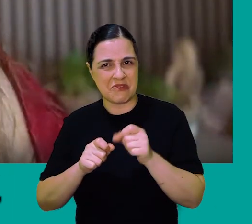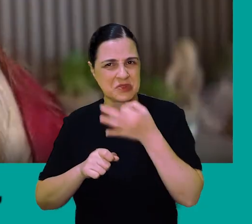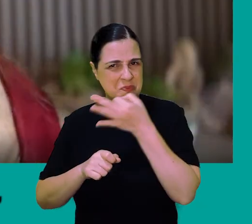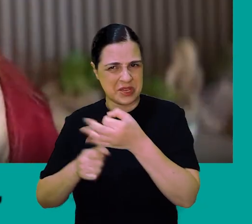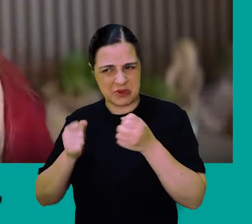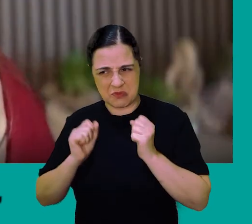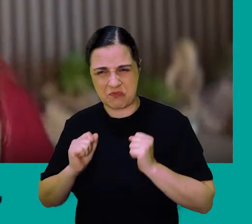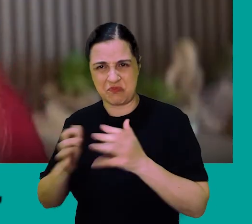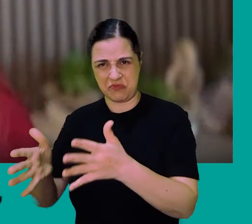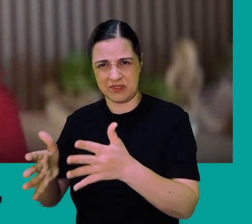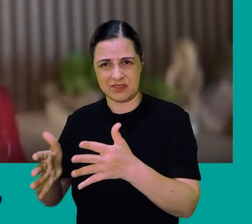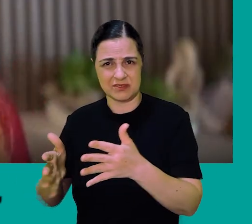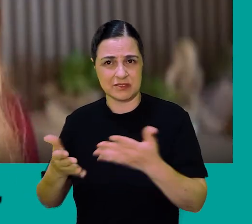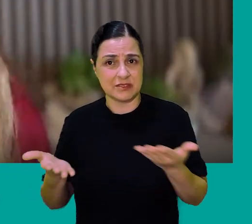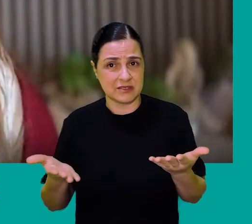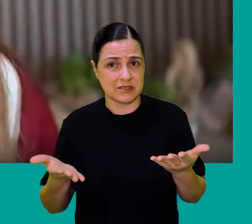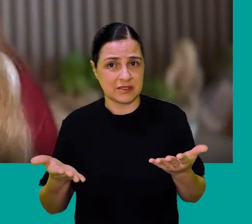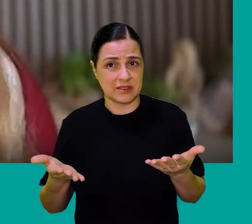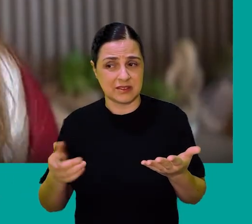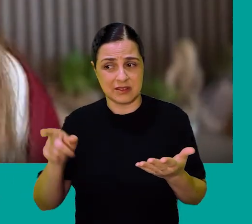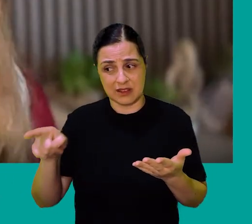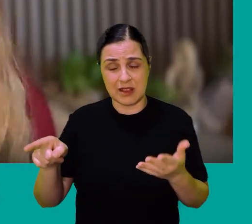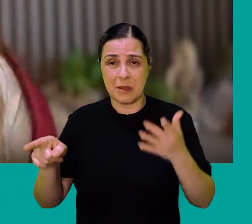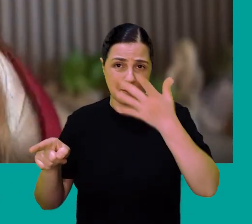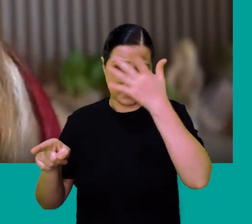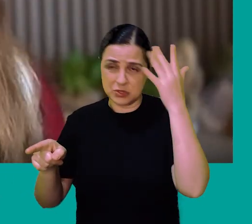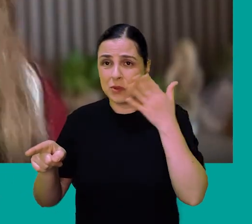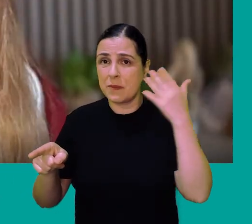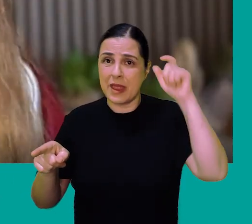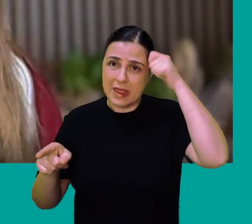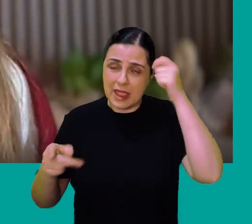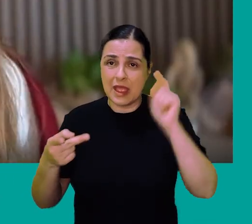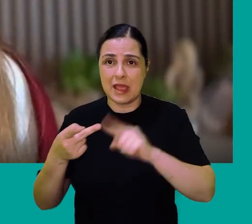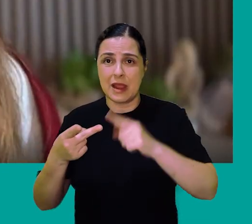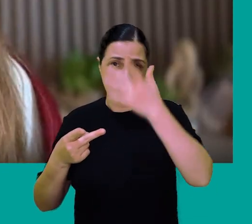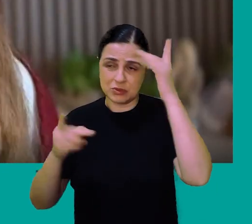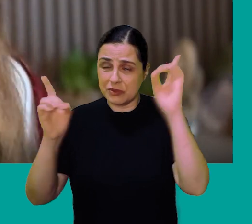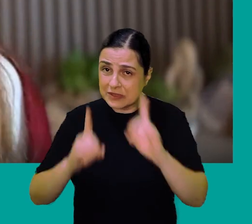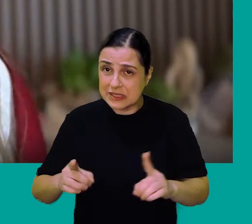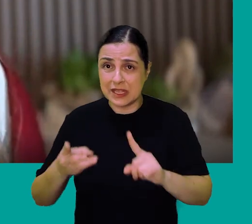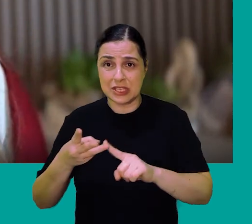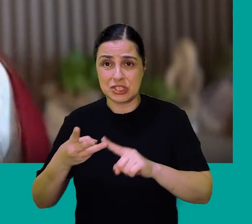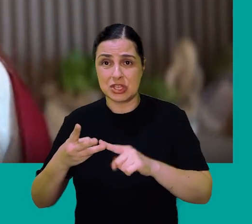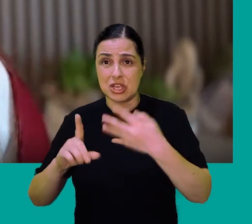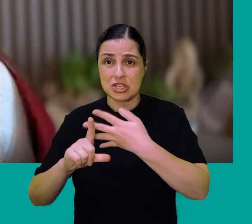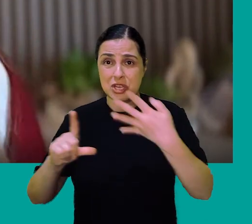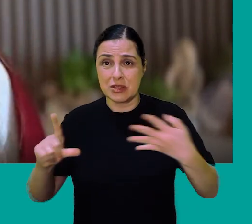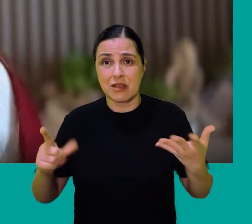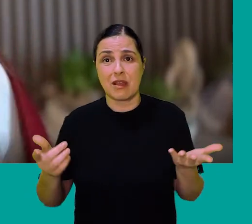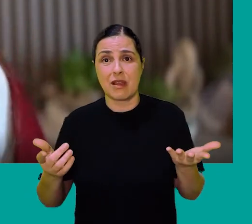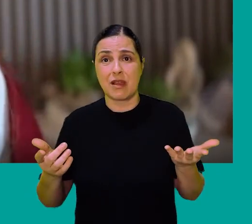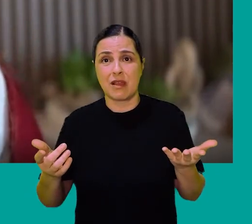tipo. Mas assim, normalmente, uma pessoa negra, uma pessoa com deficiência, uma mulher, uma pessoa LGBT, ela ouviu ao longo da vida